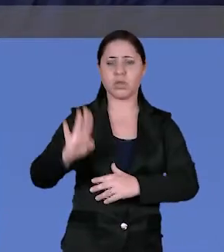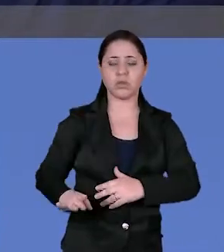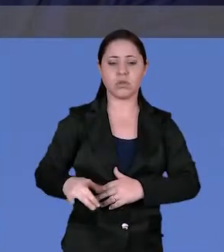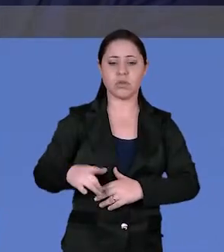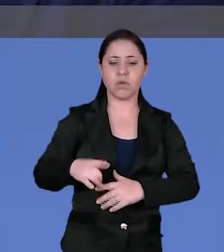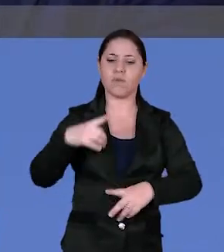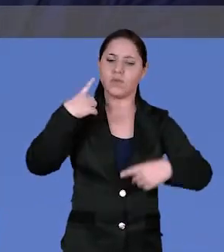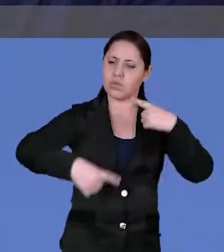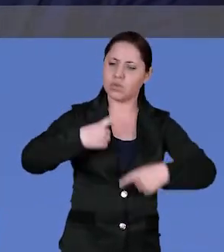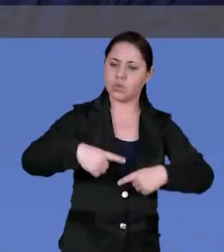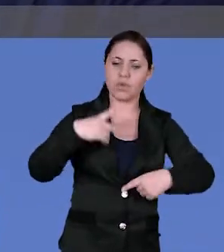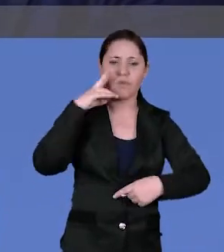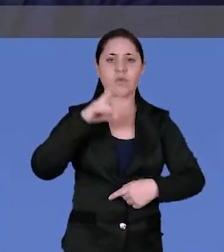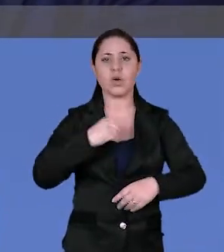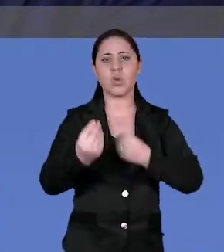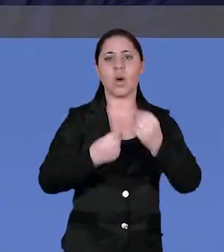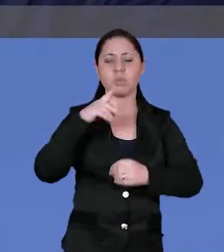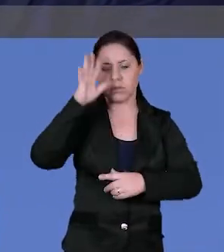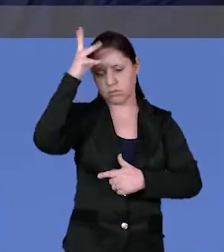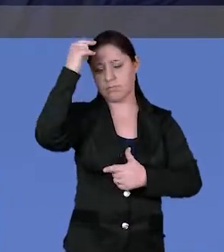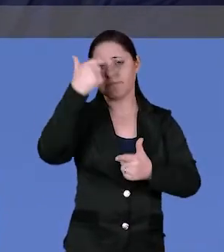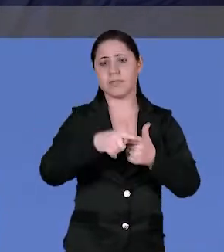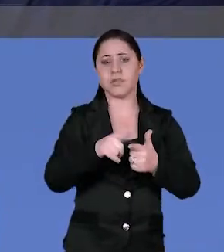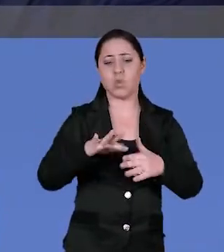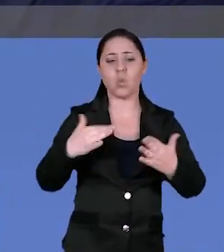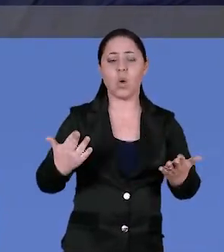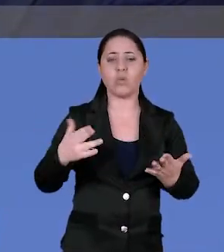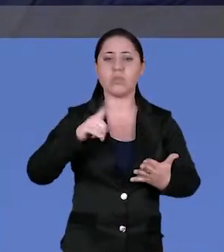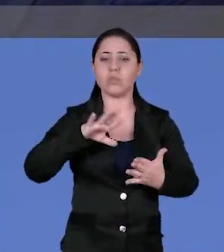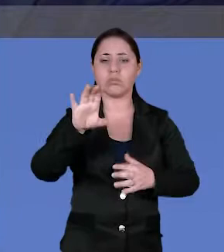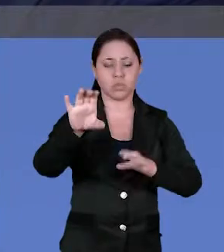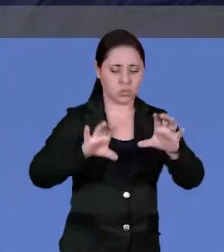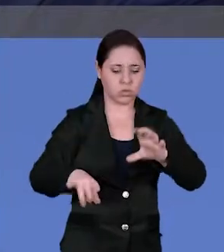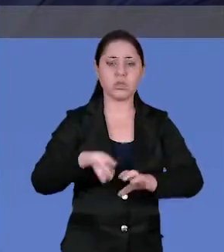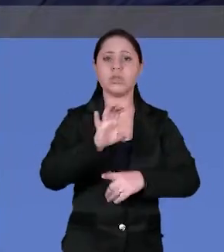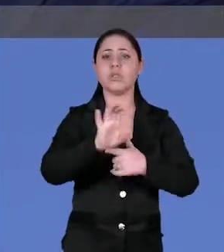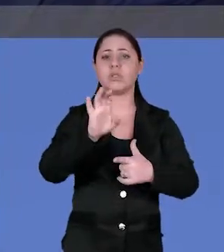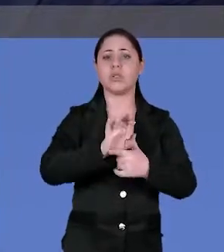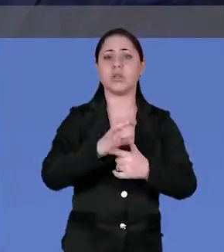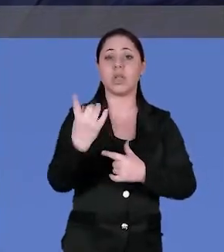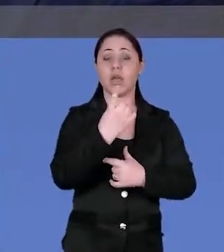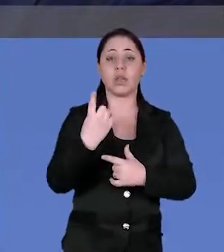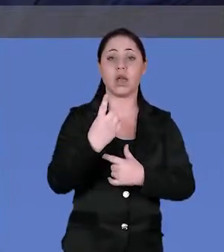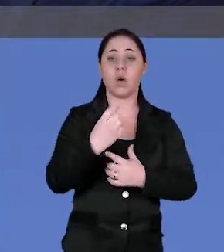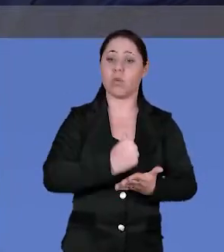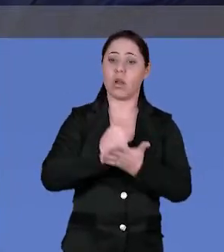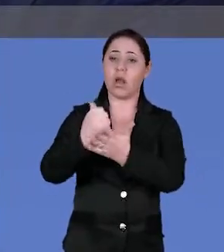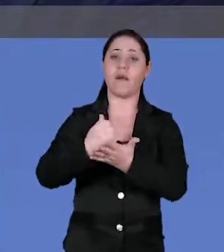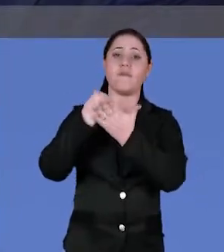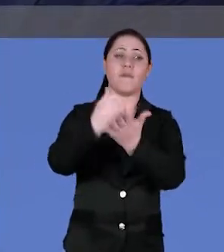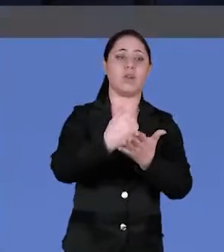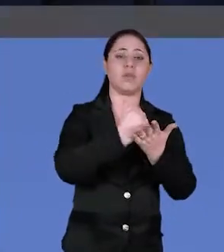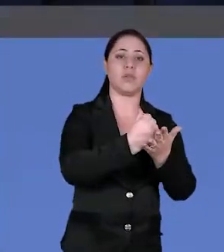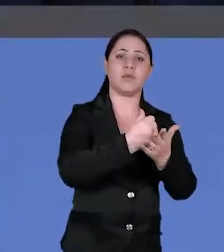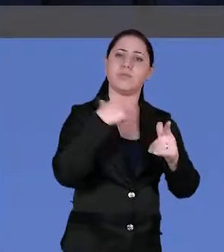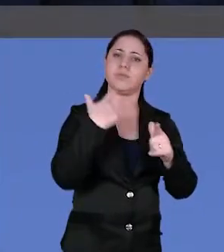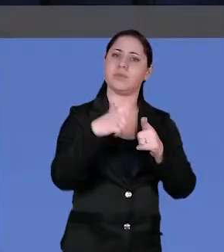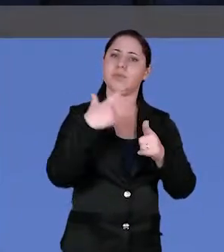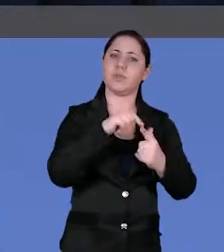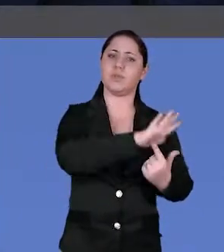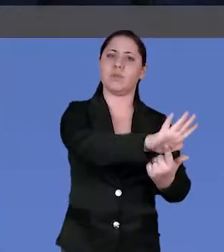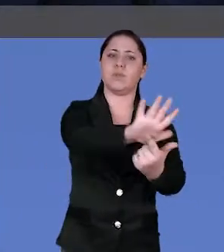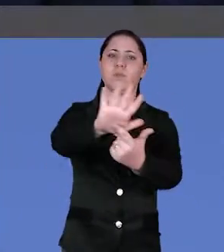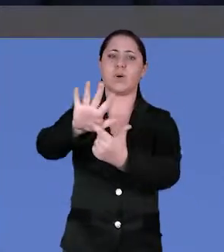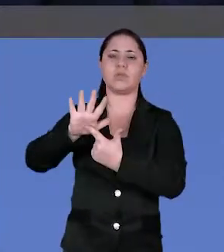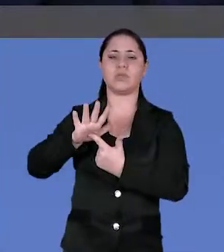todo o Brasil, a gente faz essas discussões e vê qual que é a atuação, qual que foi a resolutiva naquele estado. E aí cada